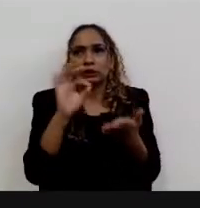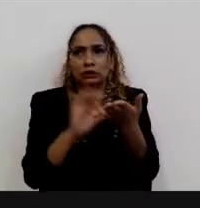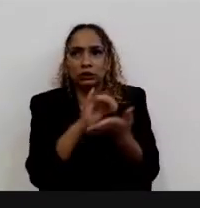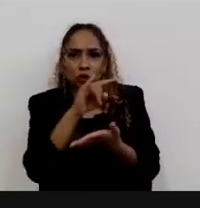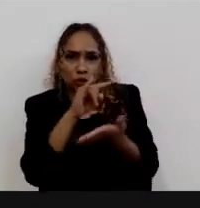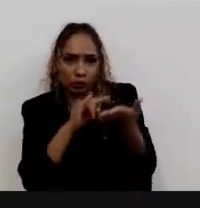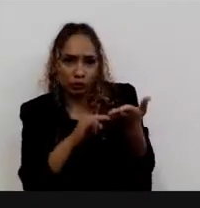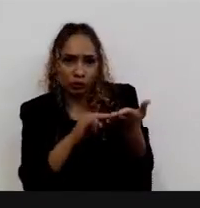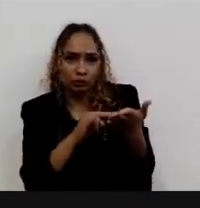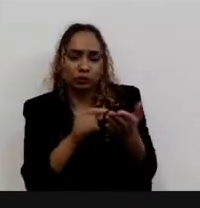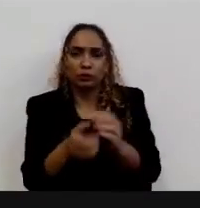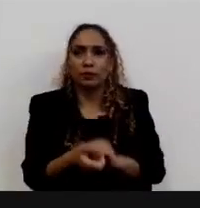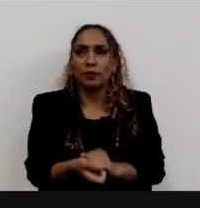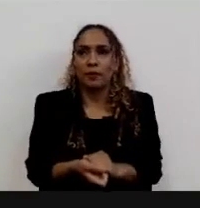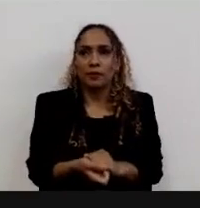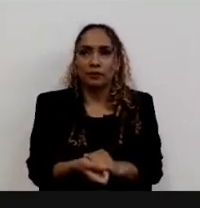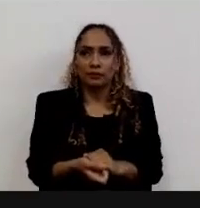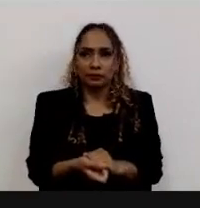de documentos.